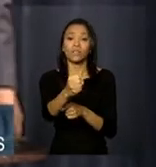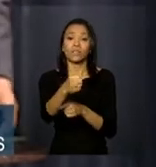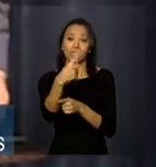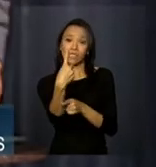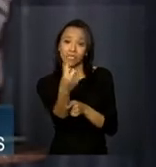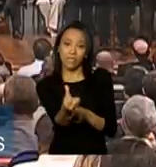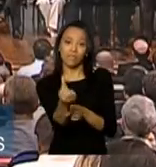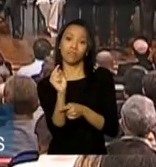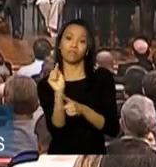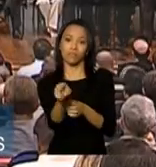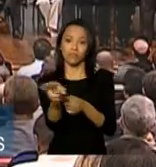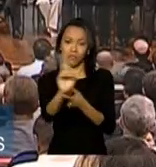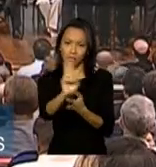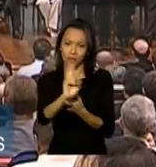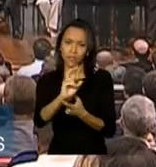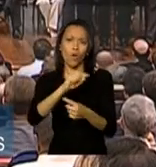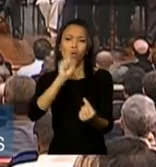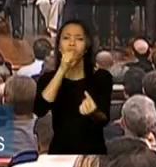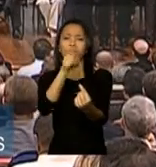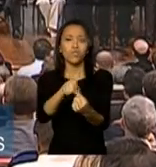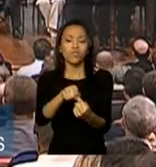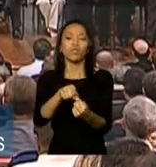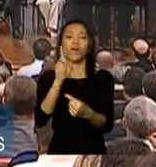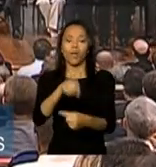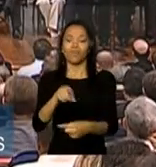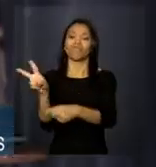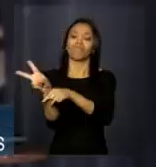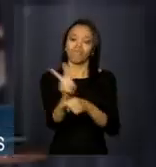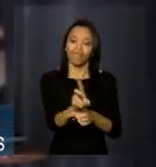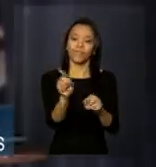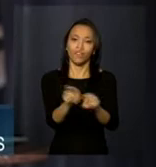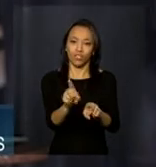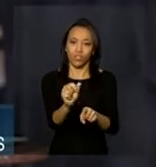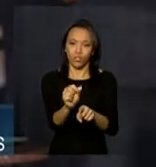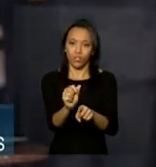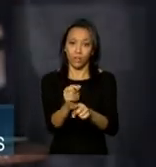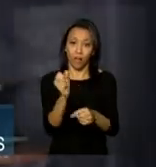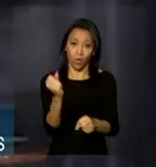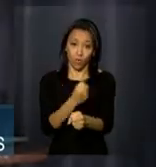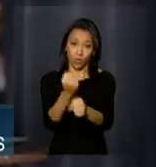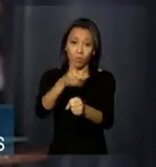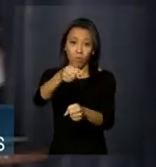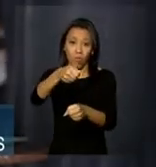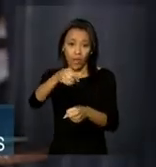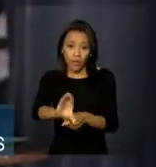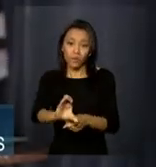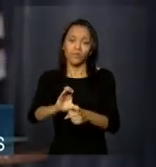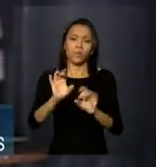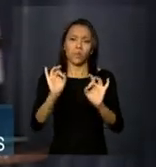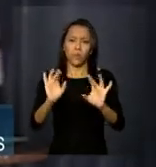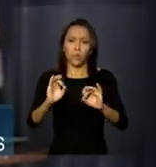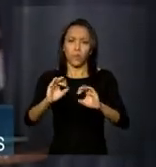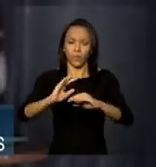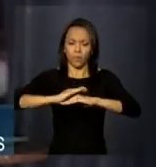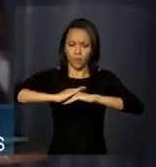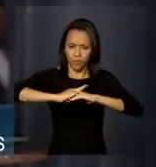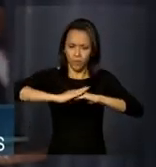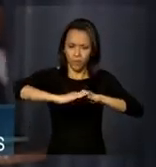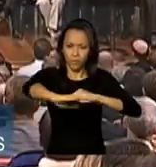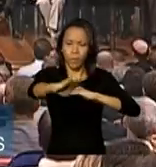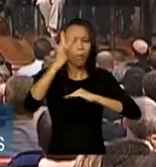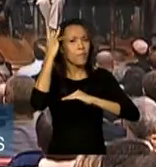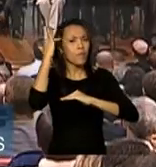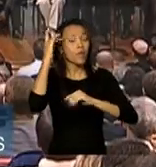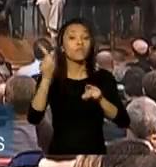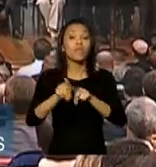R$ 8.816.000, destinado à contratação de operações de crédito para obras do PAC 2, Pavimentação e Qualificação de Vias Urbanas,